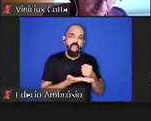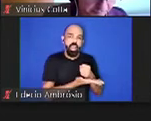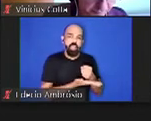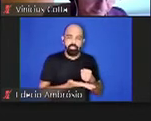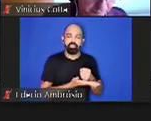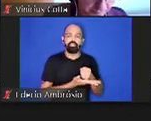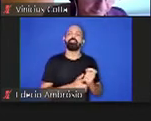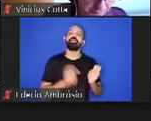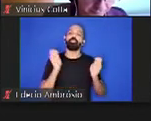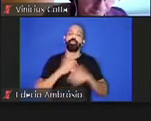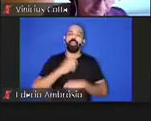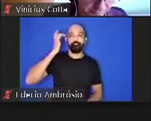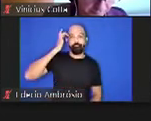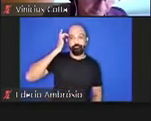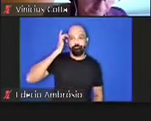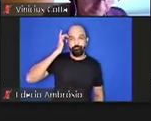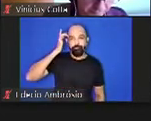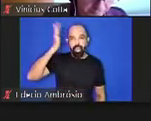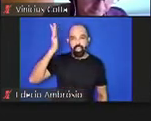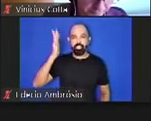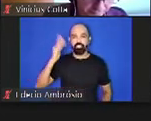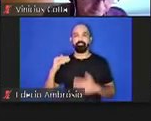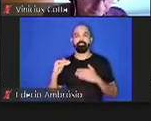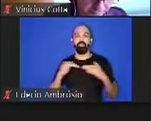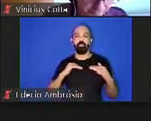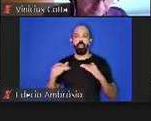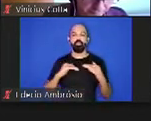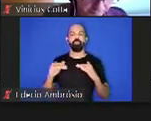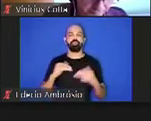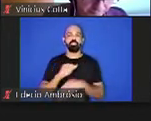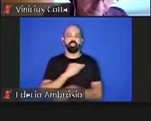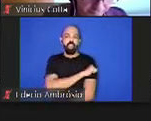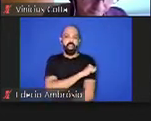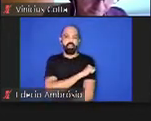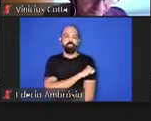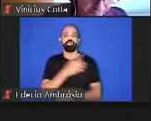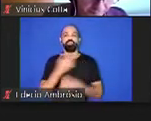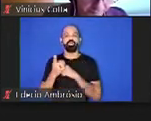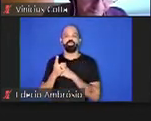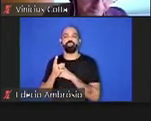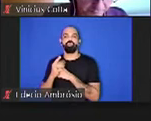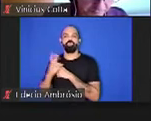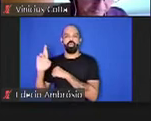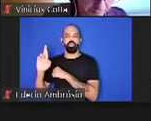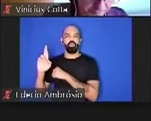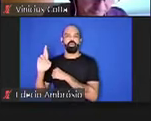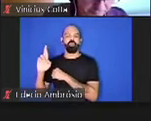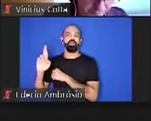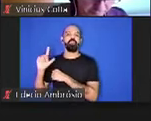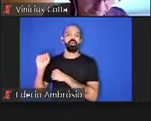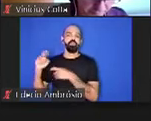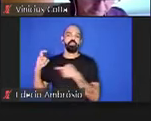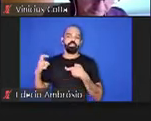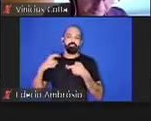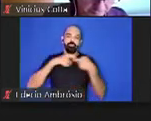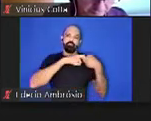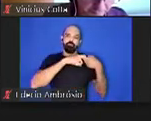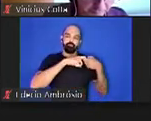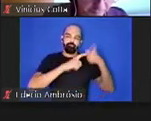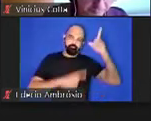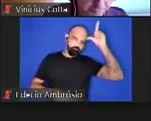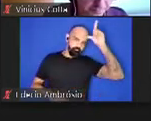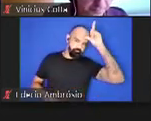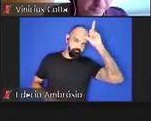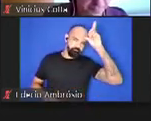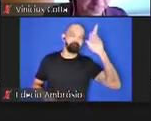possa facilitar essa mobilidade de alunos de doutorado cujo parceiro é a Alemanha. Ah,